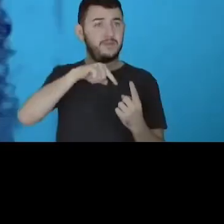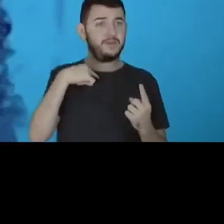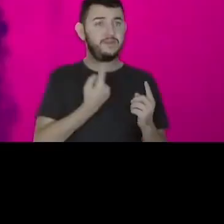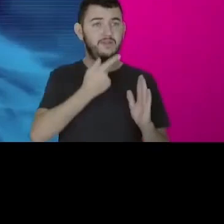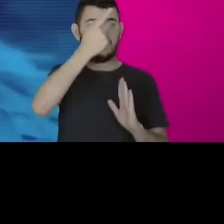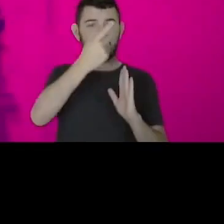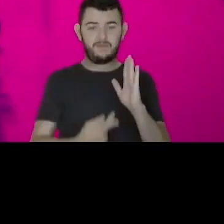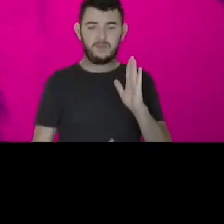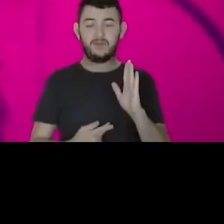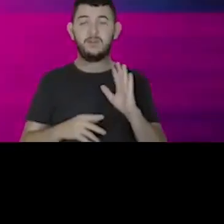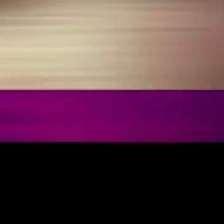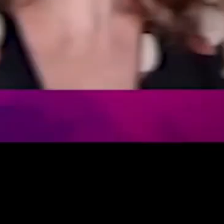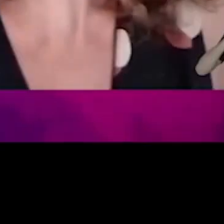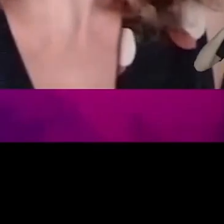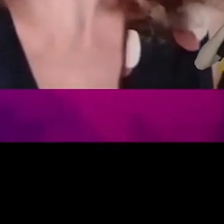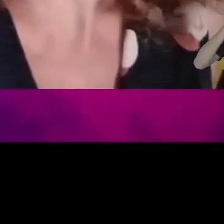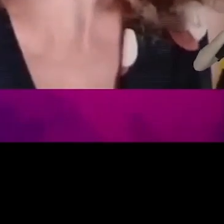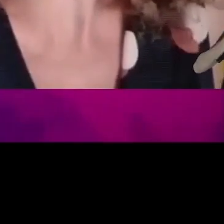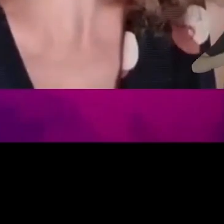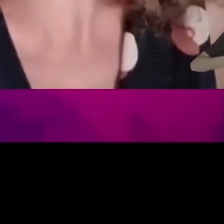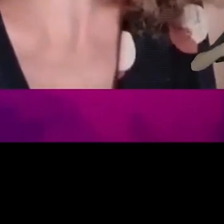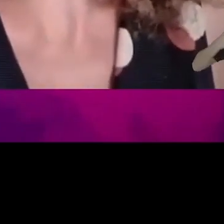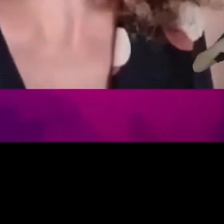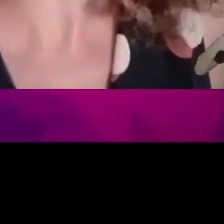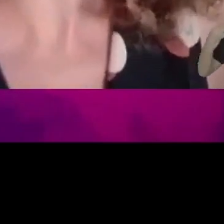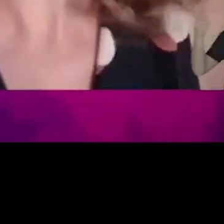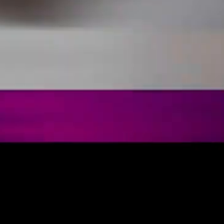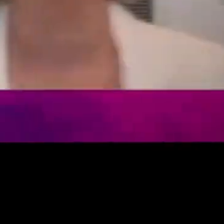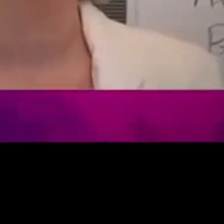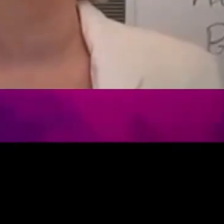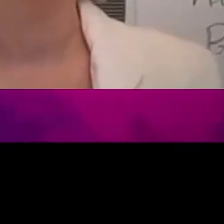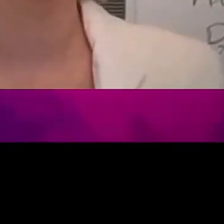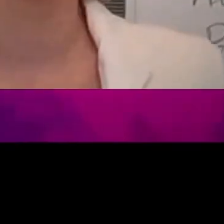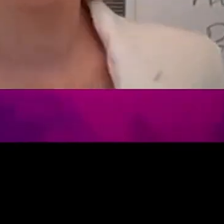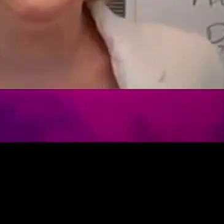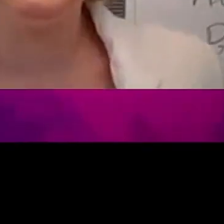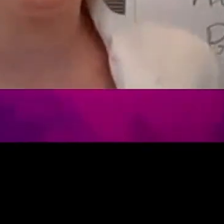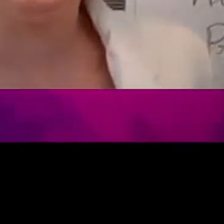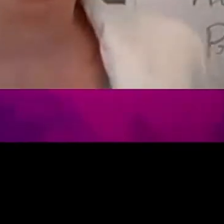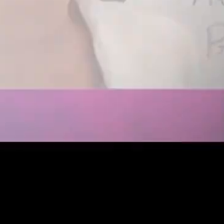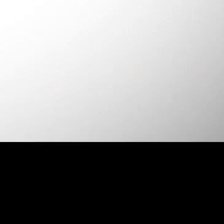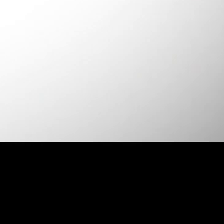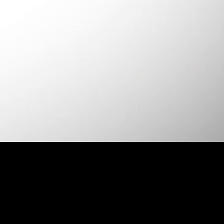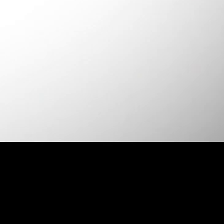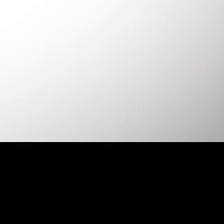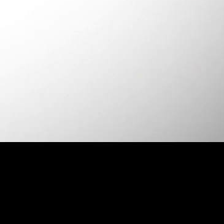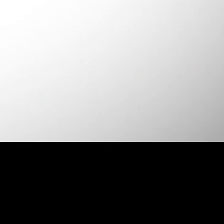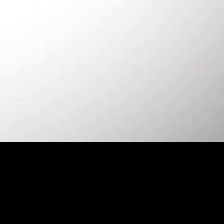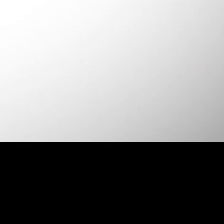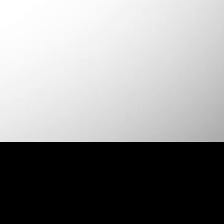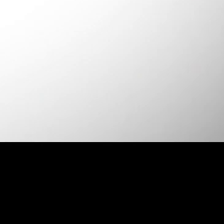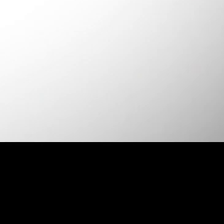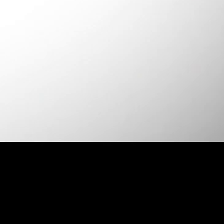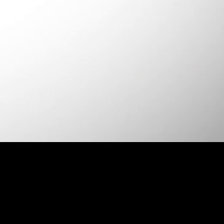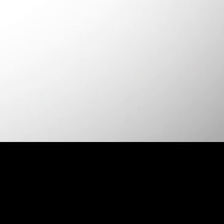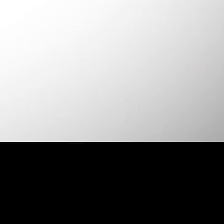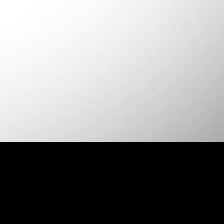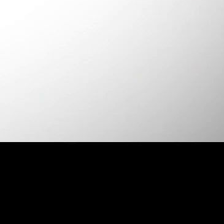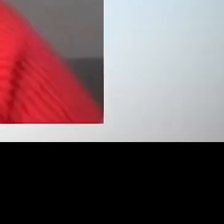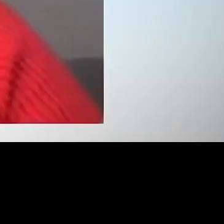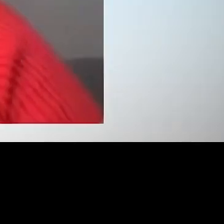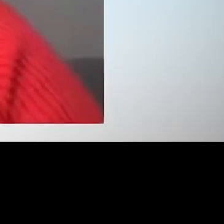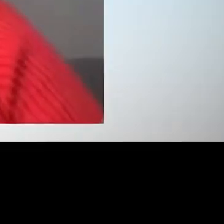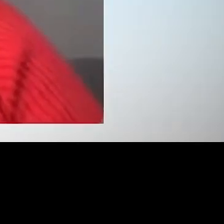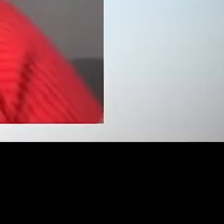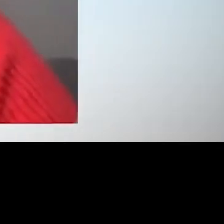Daquelas que votam, das que se candidatam e das eleitas. Porque no Brasil da